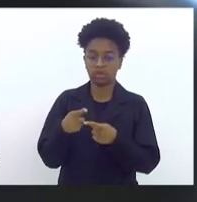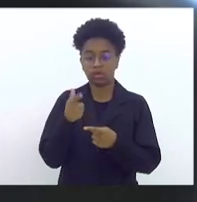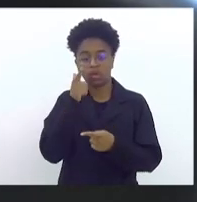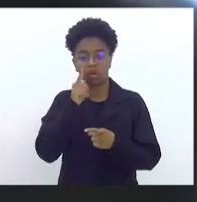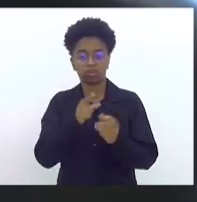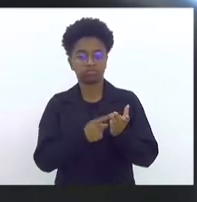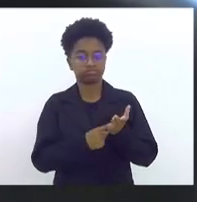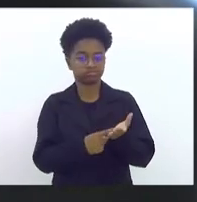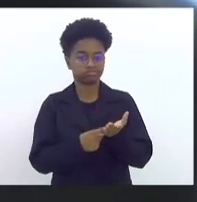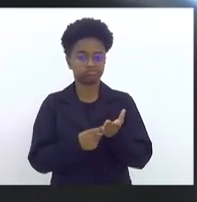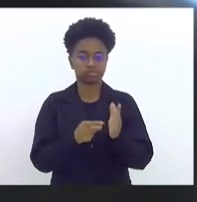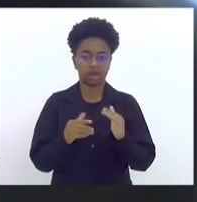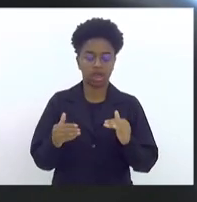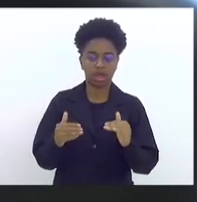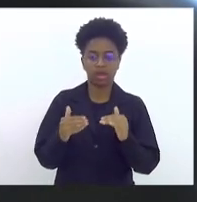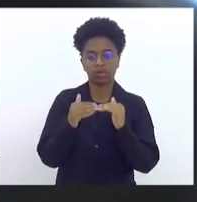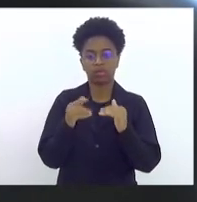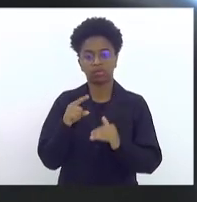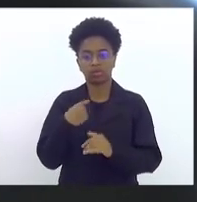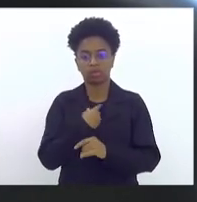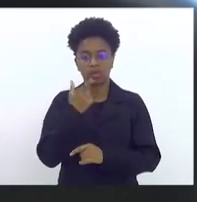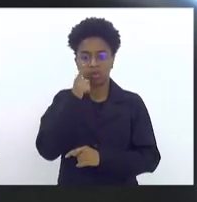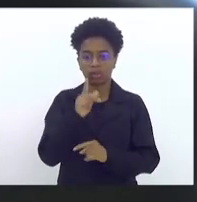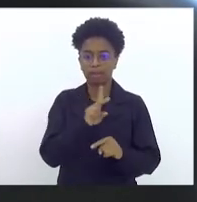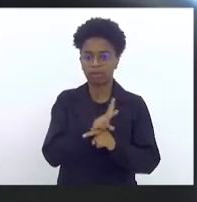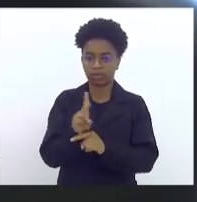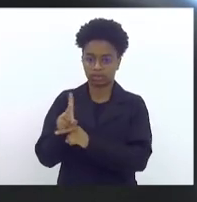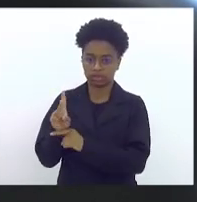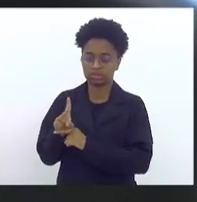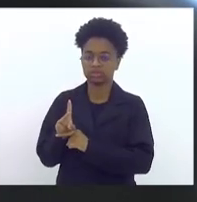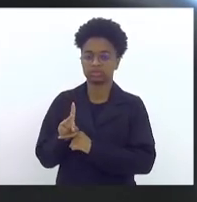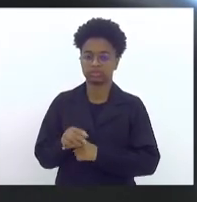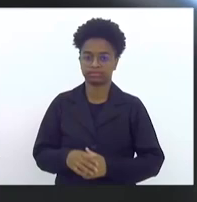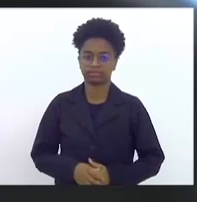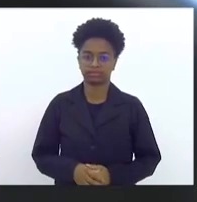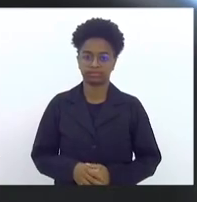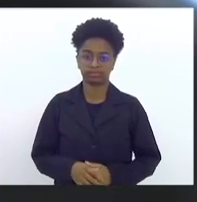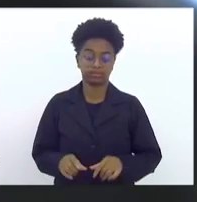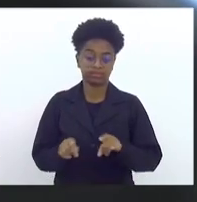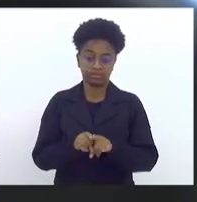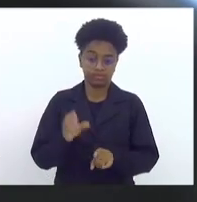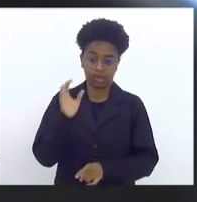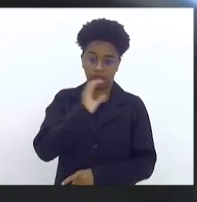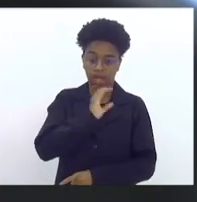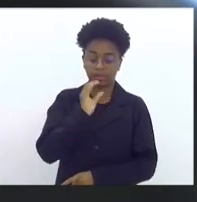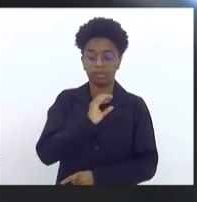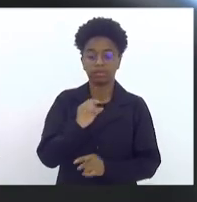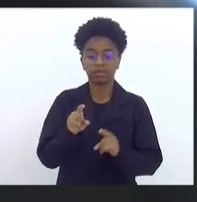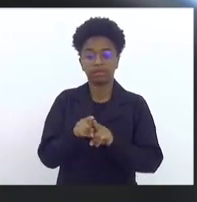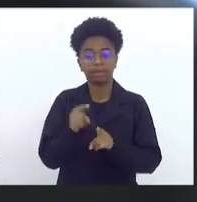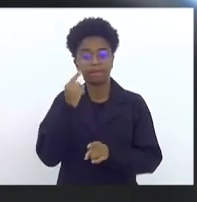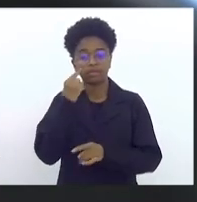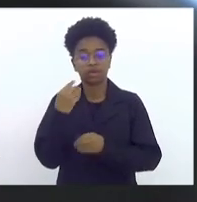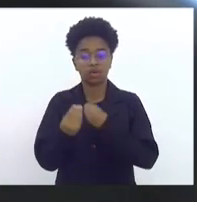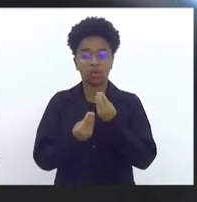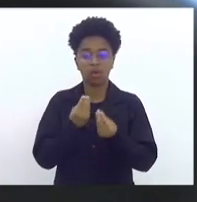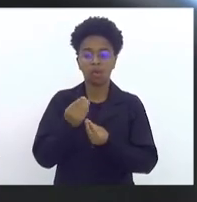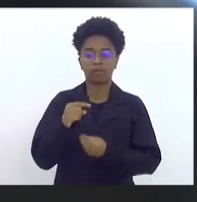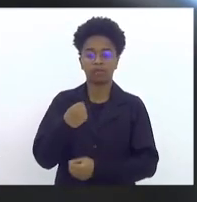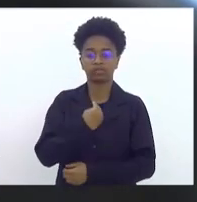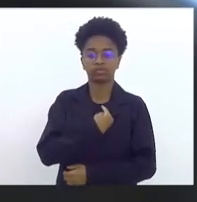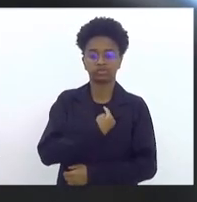né para que a gente possa dar essa proteção e agilidade né De que forma a gente pode